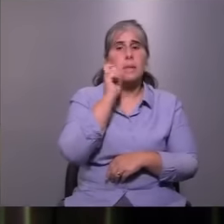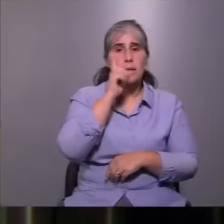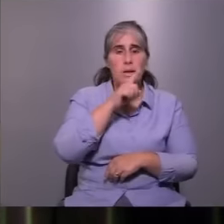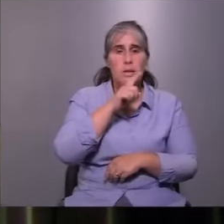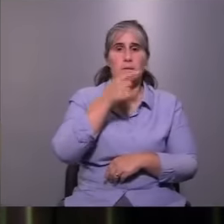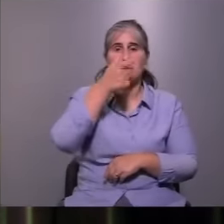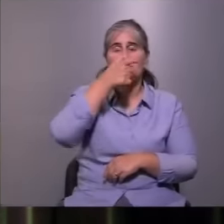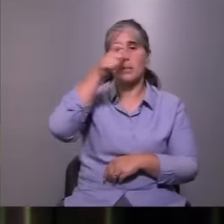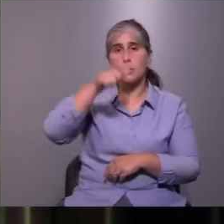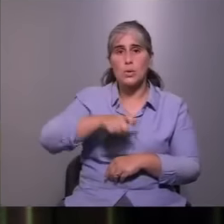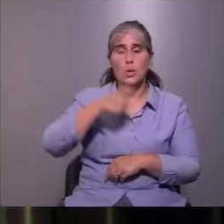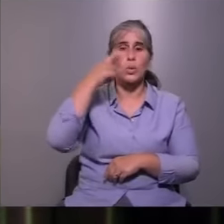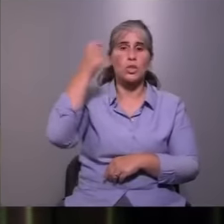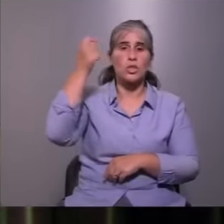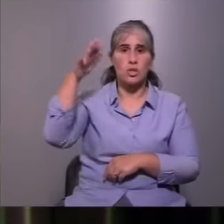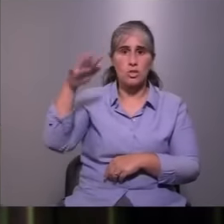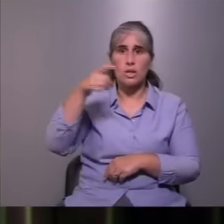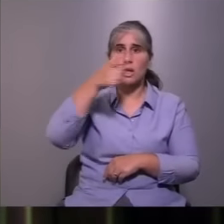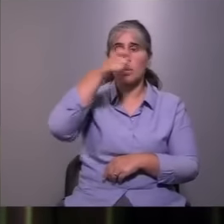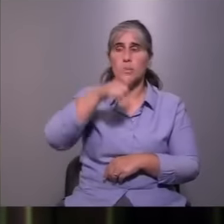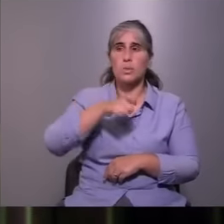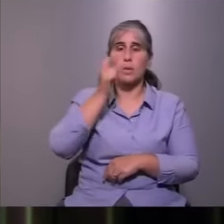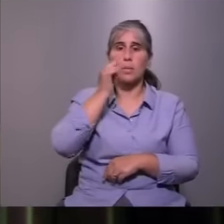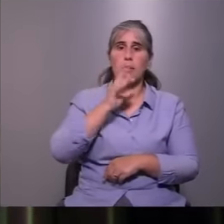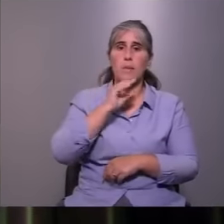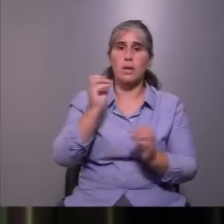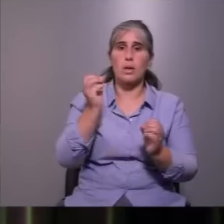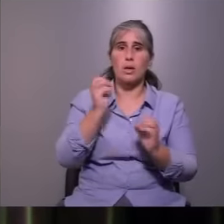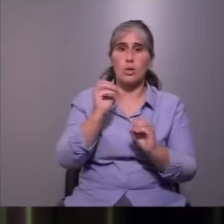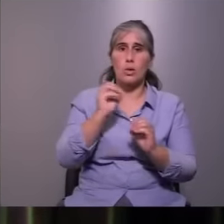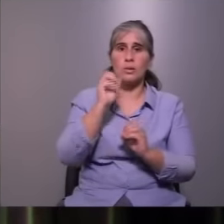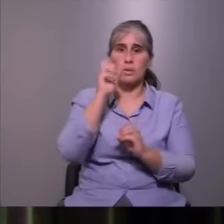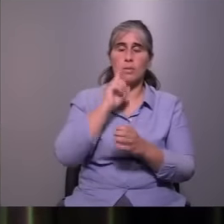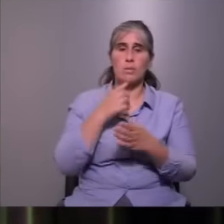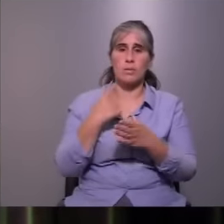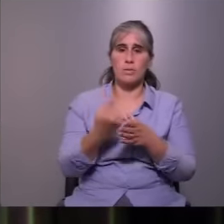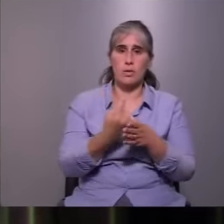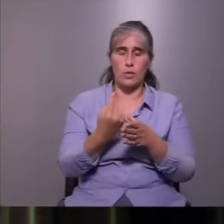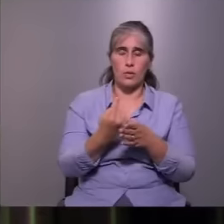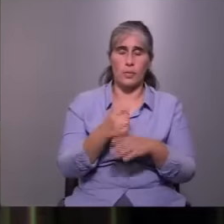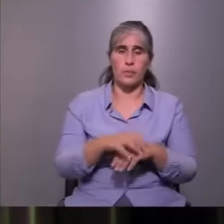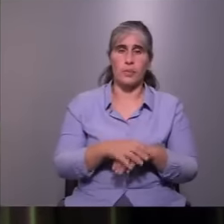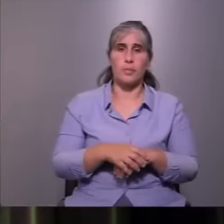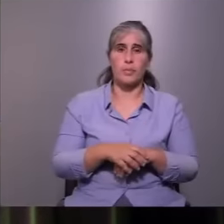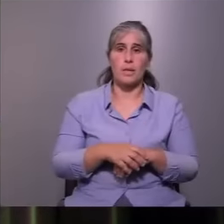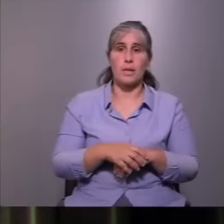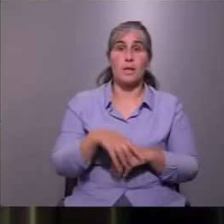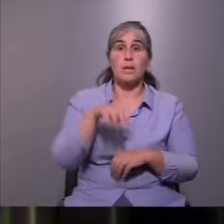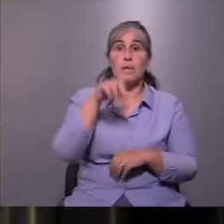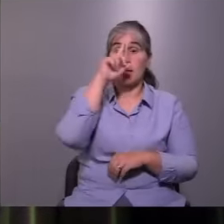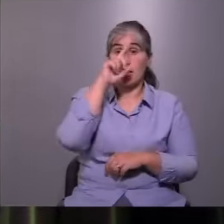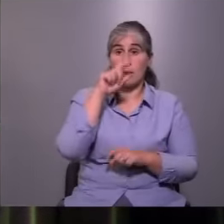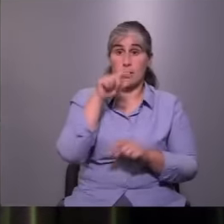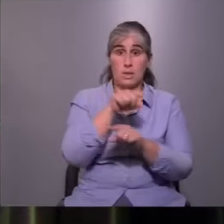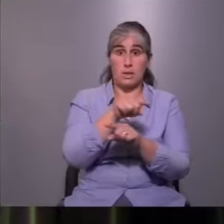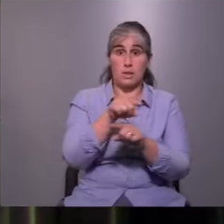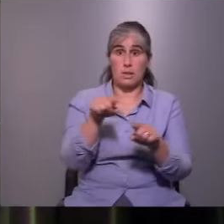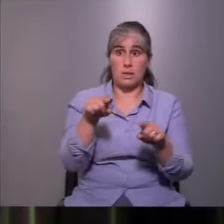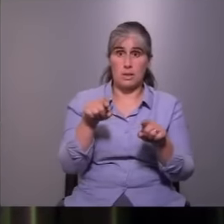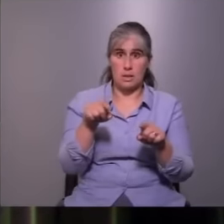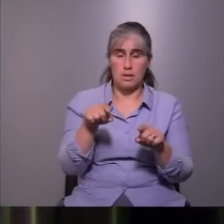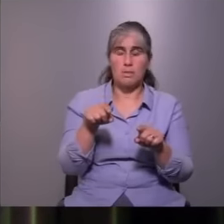ficaram. O que ficar será para o estrangeiro, para o órfão